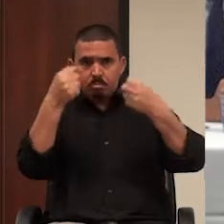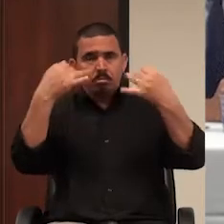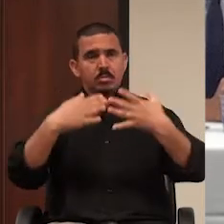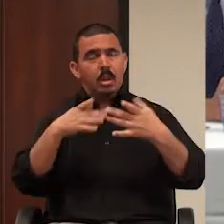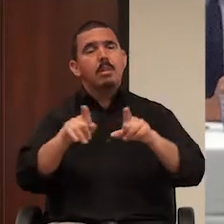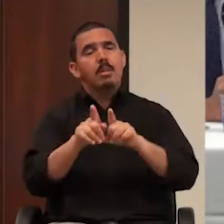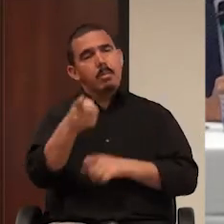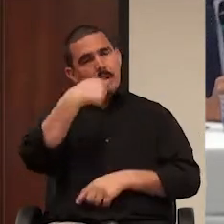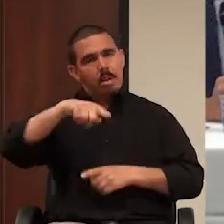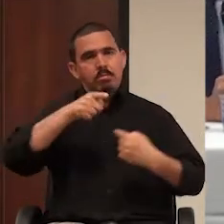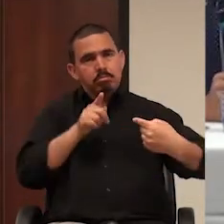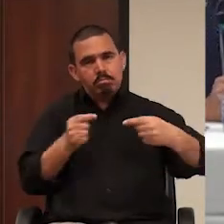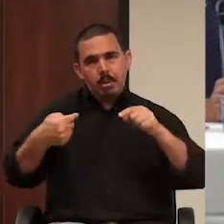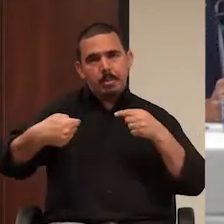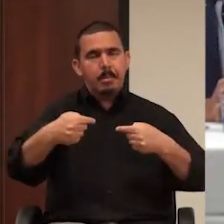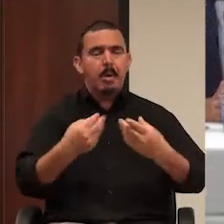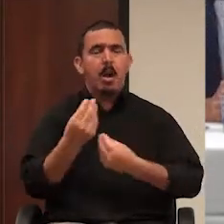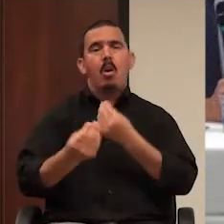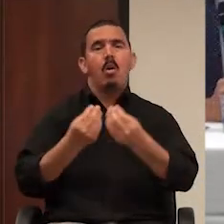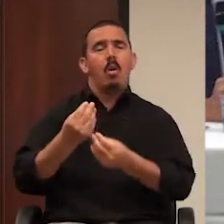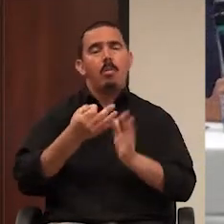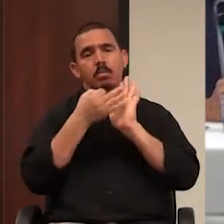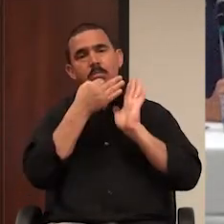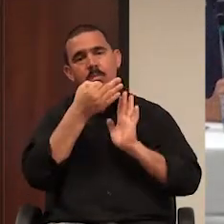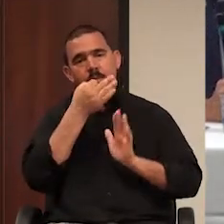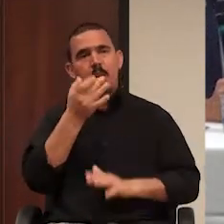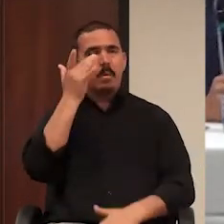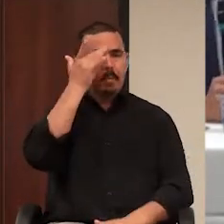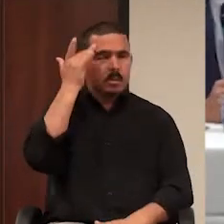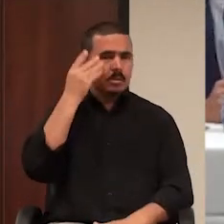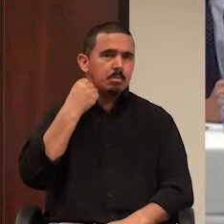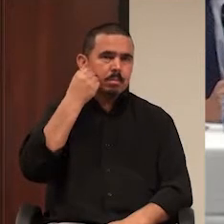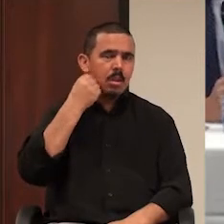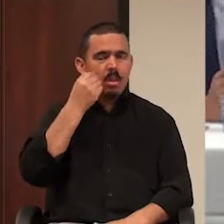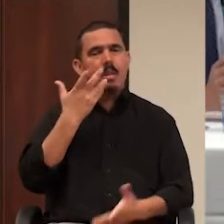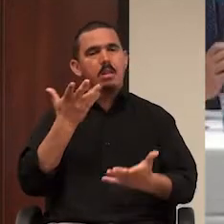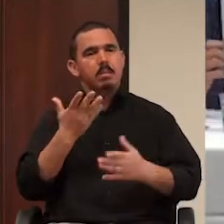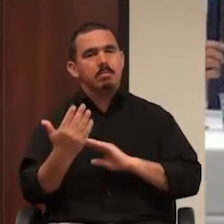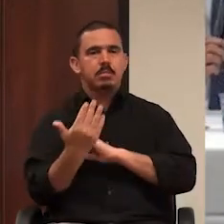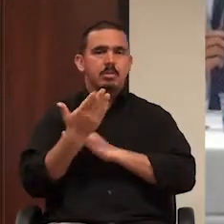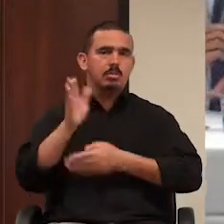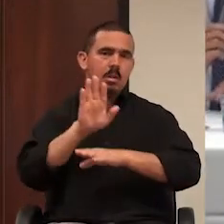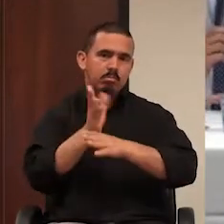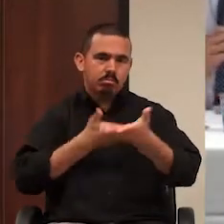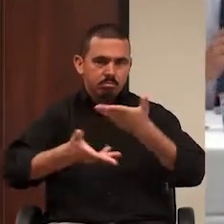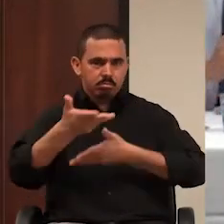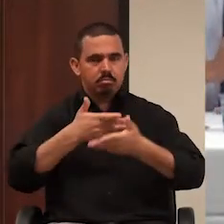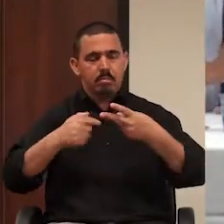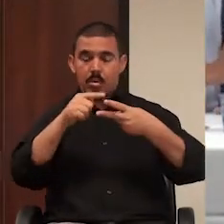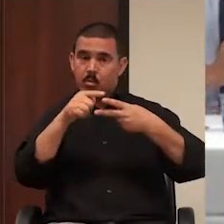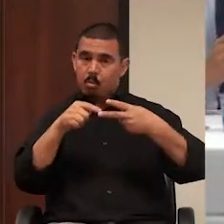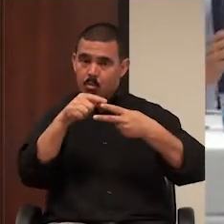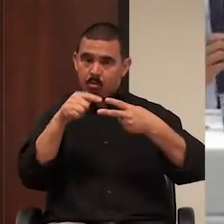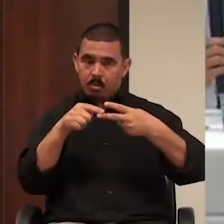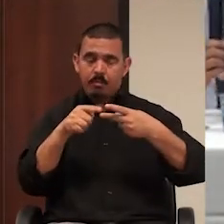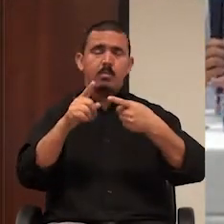algumas coisas depois, né? De acordo com a experiência de cada um que quiser contribuir. Eu dividi em duas partes.